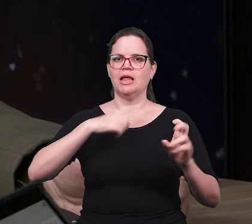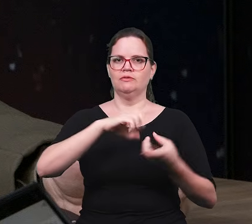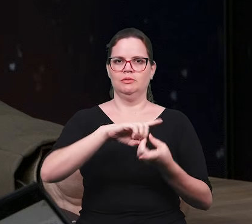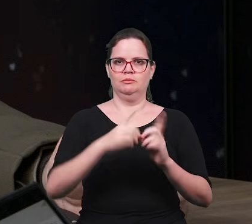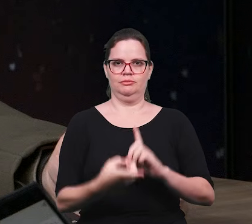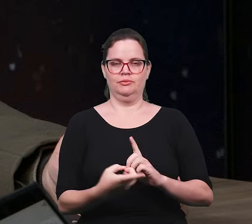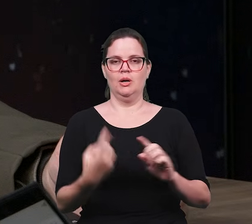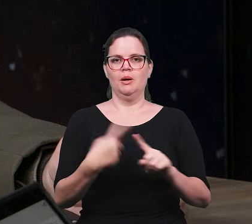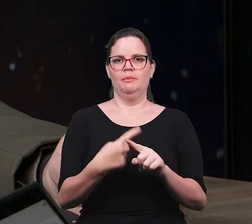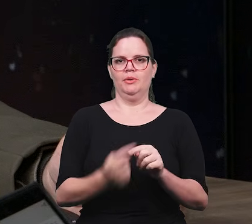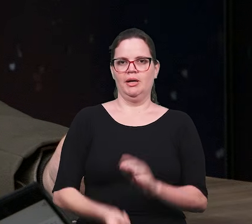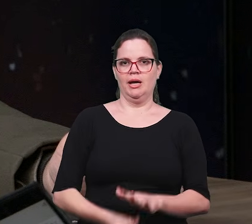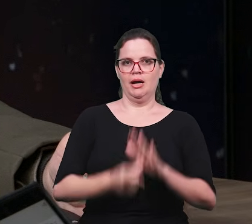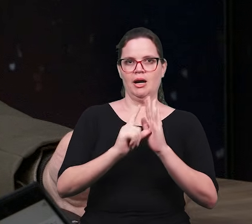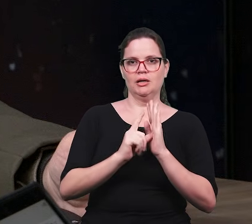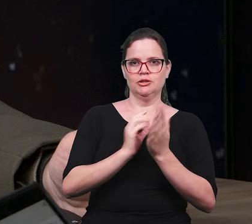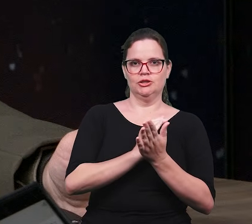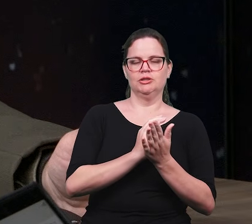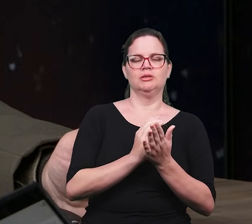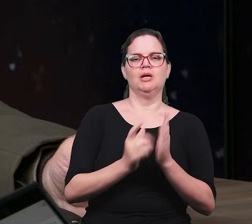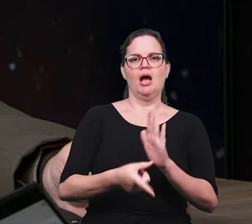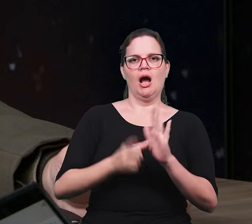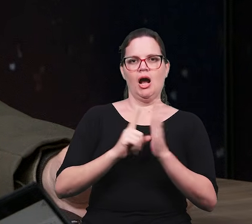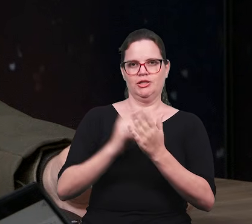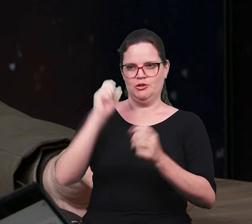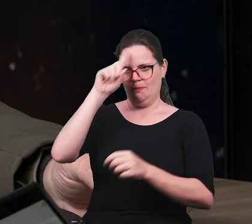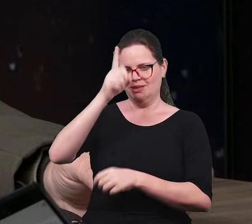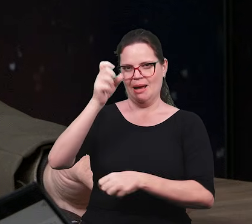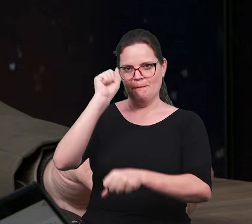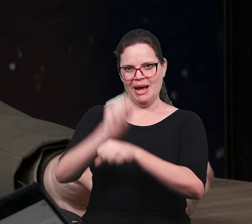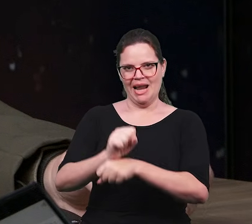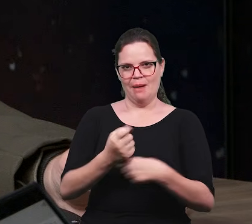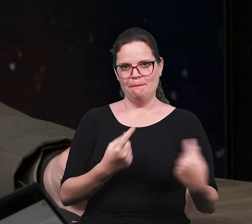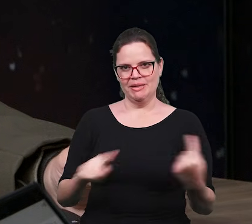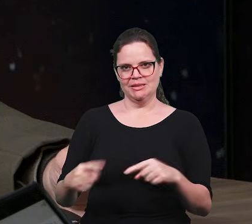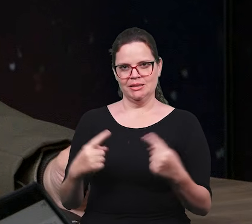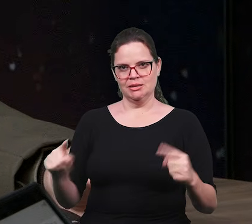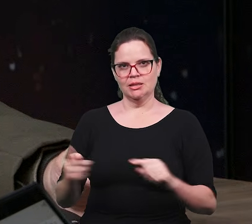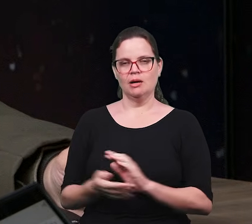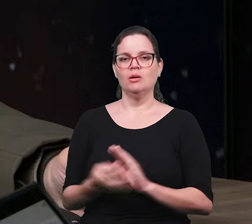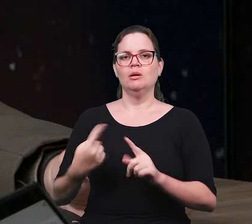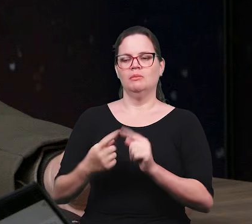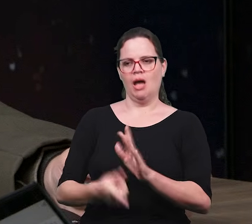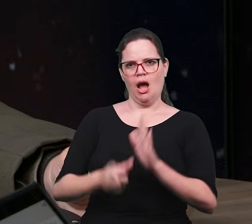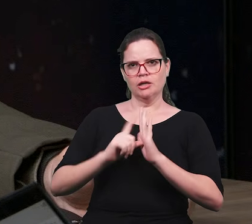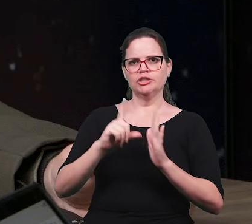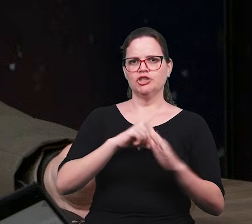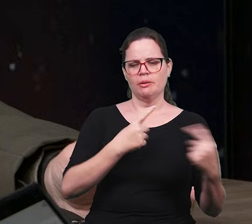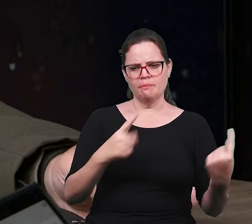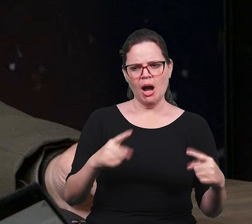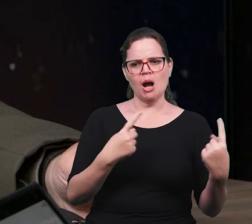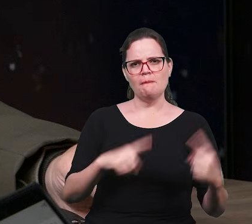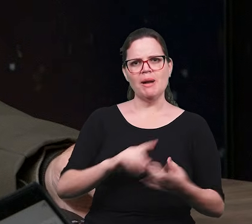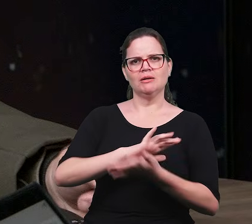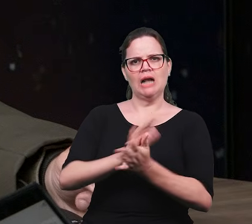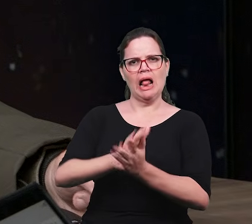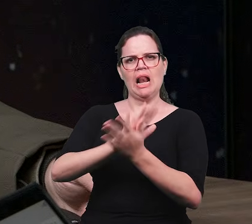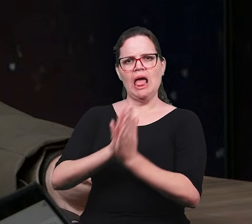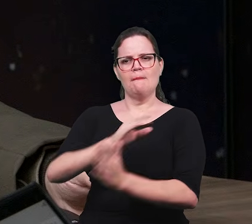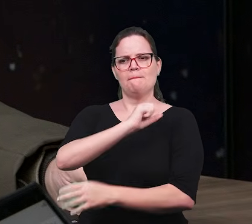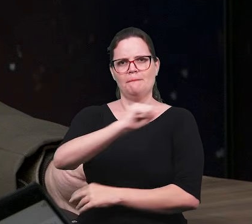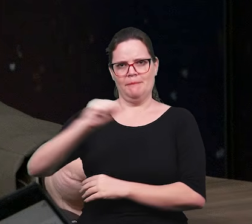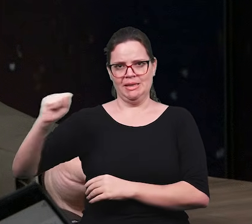de terminar as perseguições, as pessoas que se levantavam para falar da fé do Senhor eram perseguidas, eram martirizadas. Depois